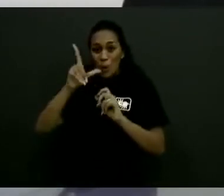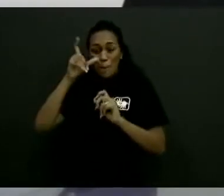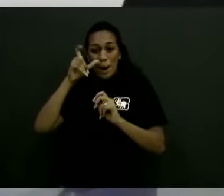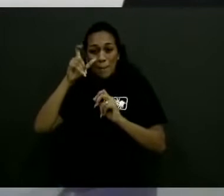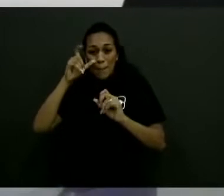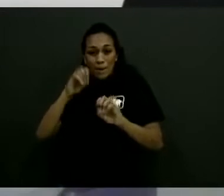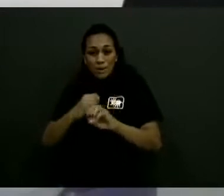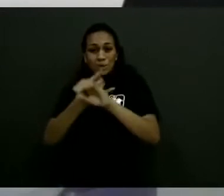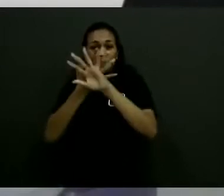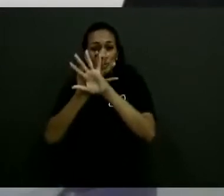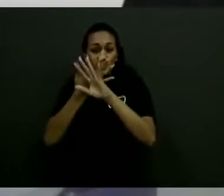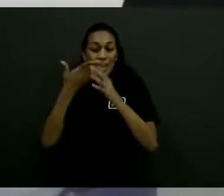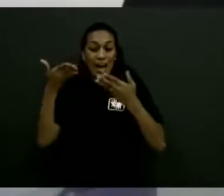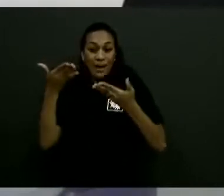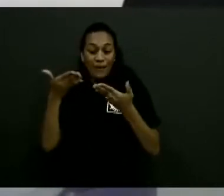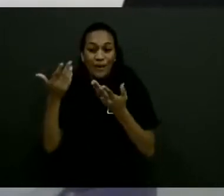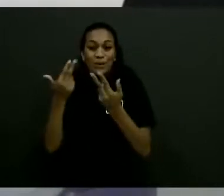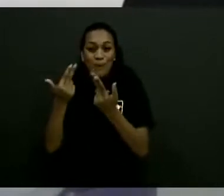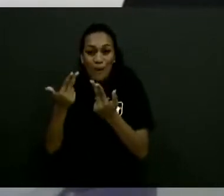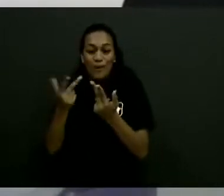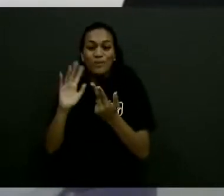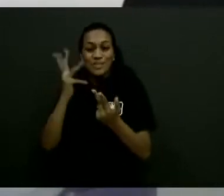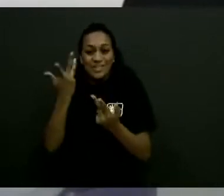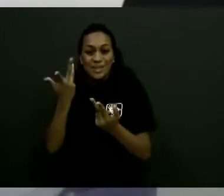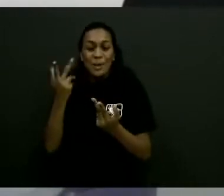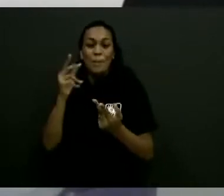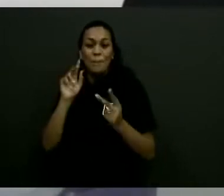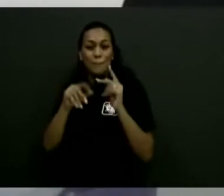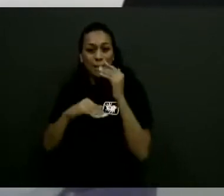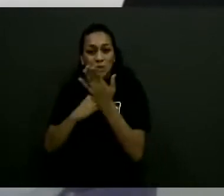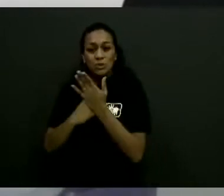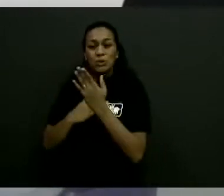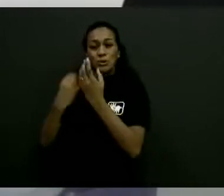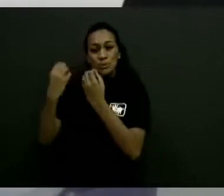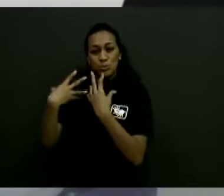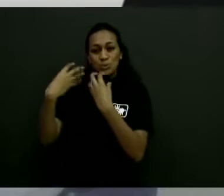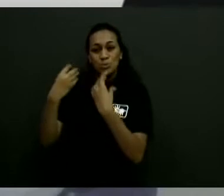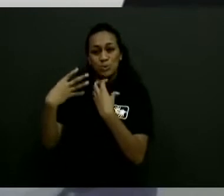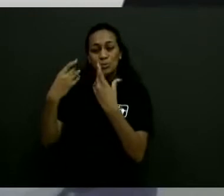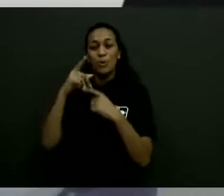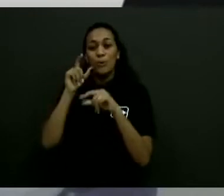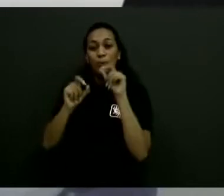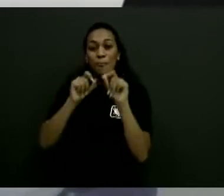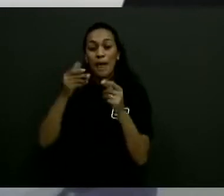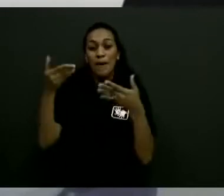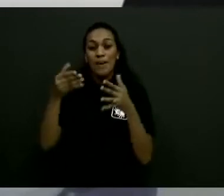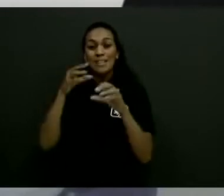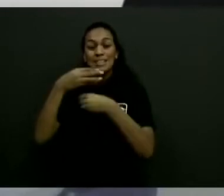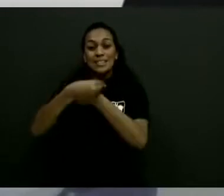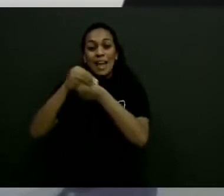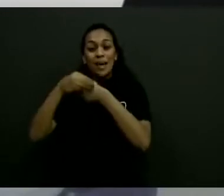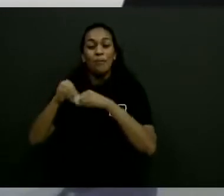nós estamos fazendo como o pastor aqui nos orientou, nosso coordenador, células